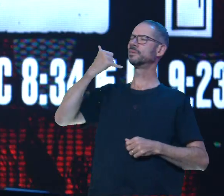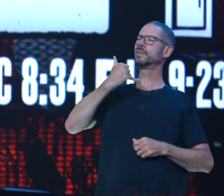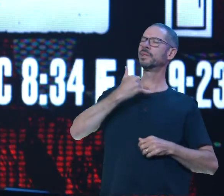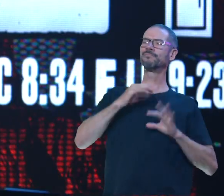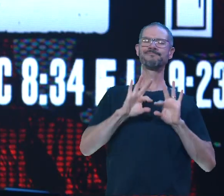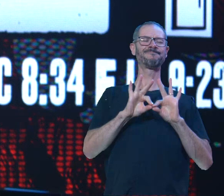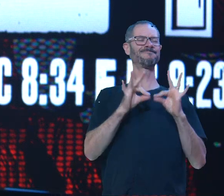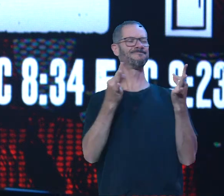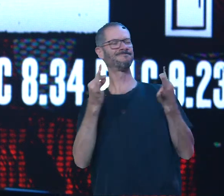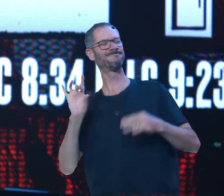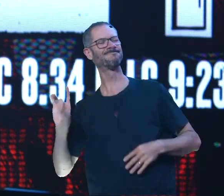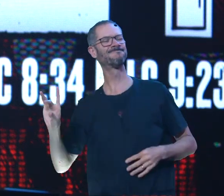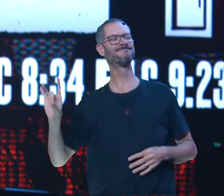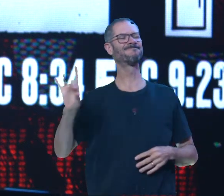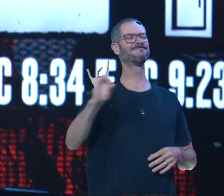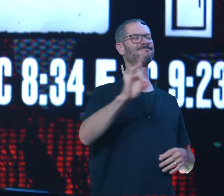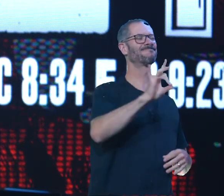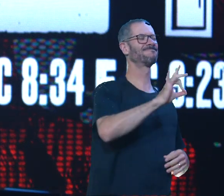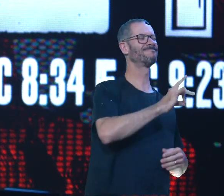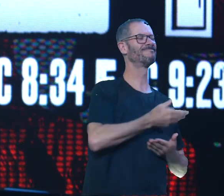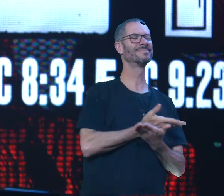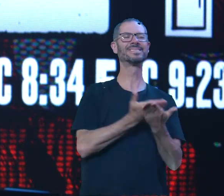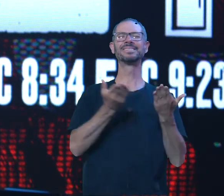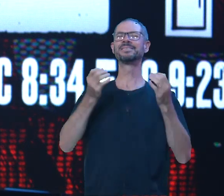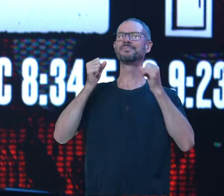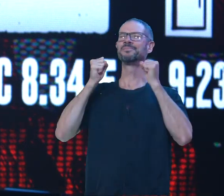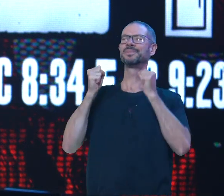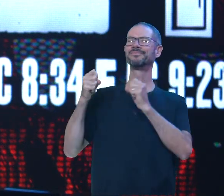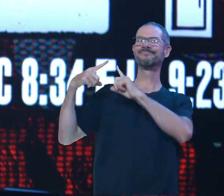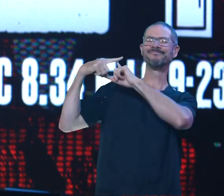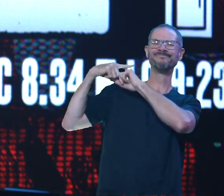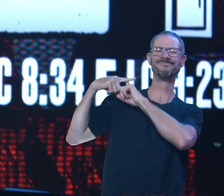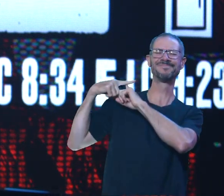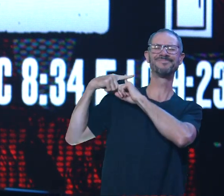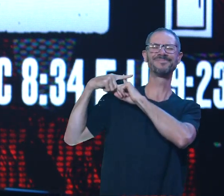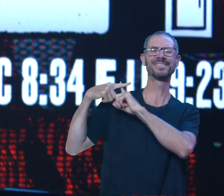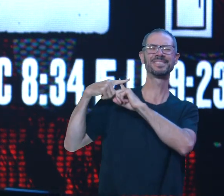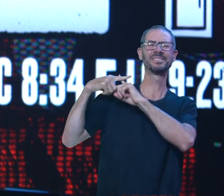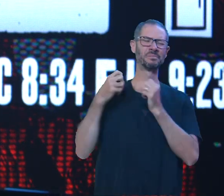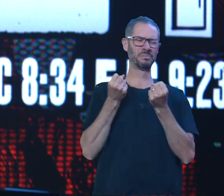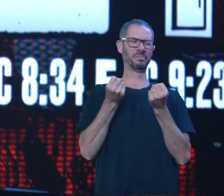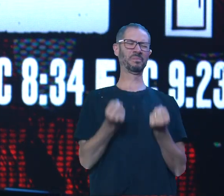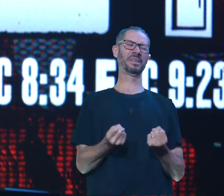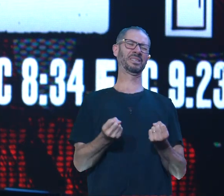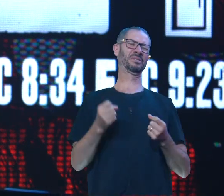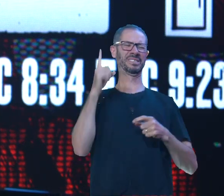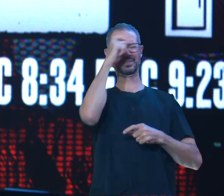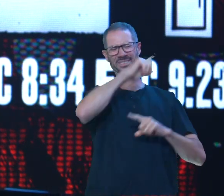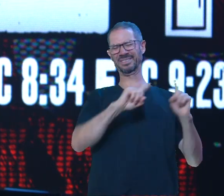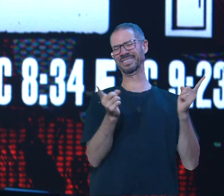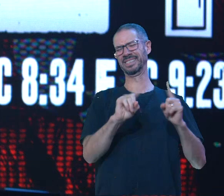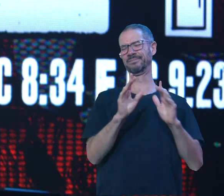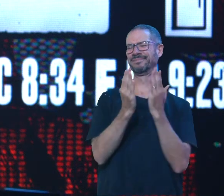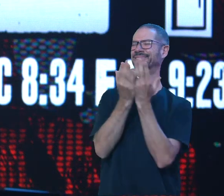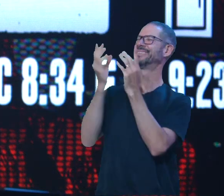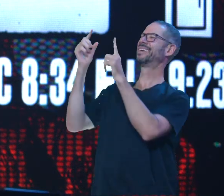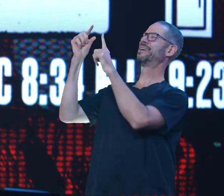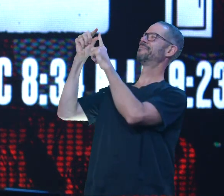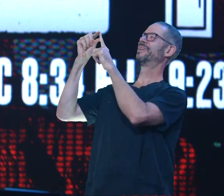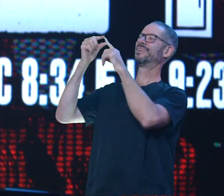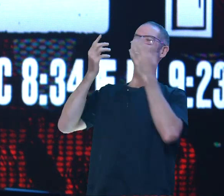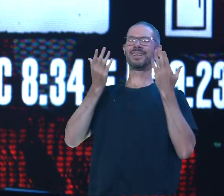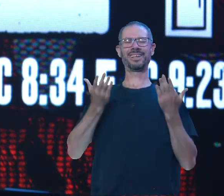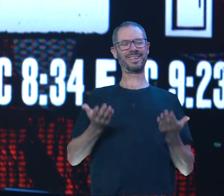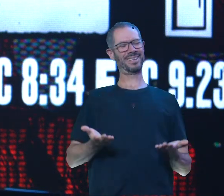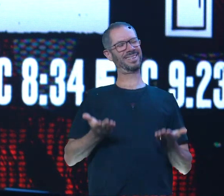para cada um de nós aqui. Possamos carregar, Deus, a cruz, não como um peso ou um fardo, porque a Tua palavra nos diz que o Teu fardo é